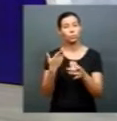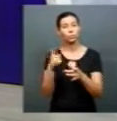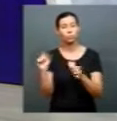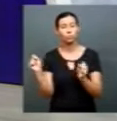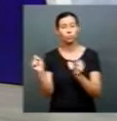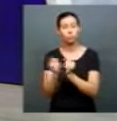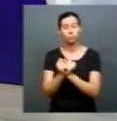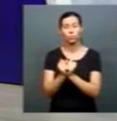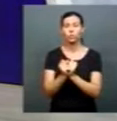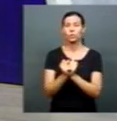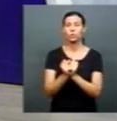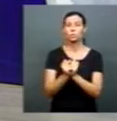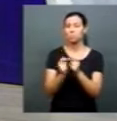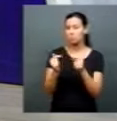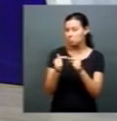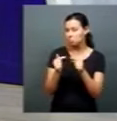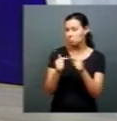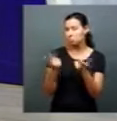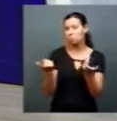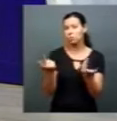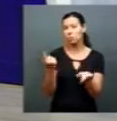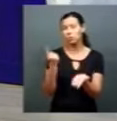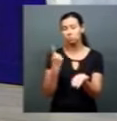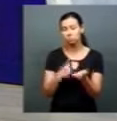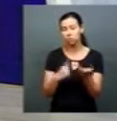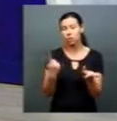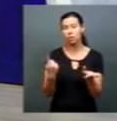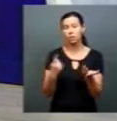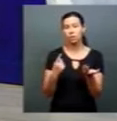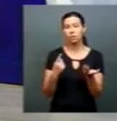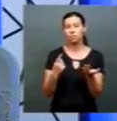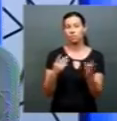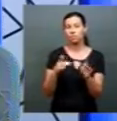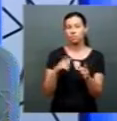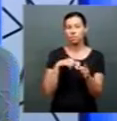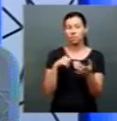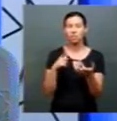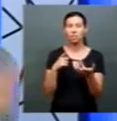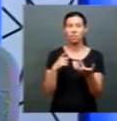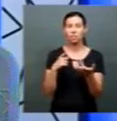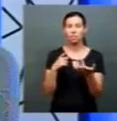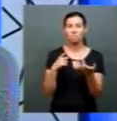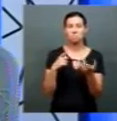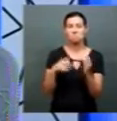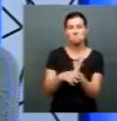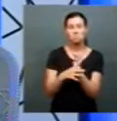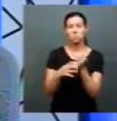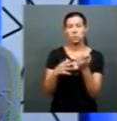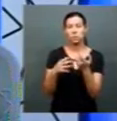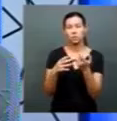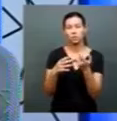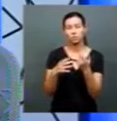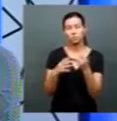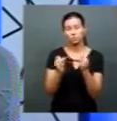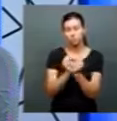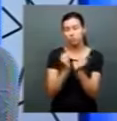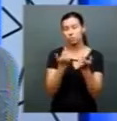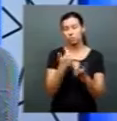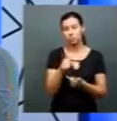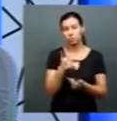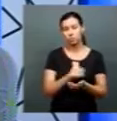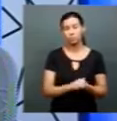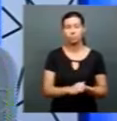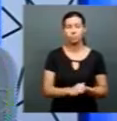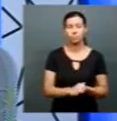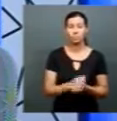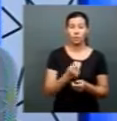existe restrição a isso. Mas é como a Manuela comentou, né, tem essa questão de que a gente pode ter diferentes segmentos. É que a questão do replicável e